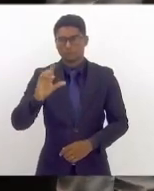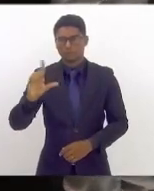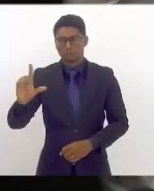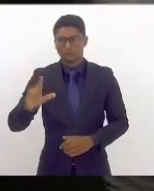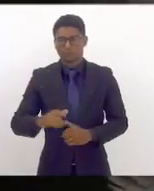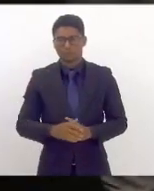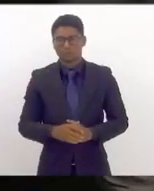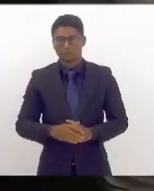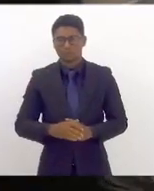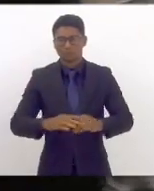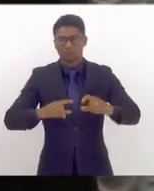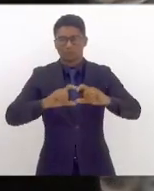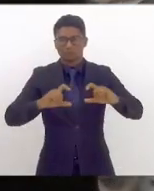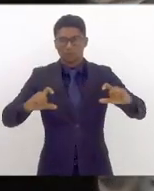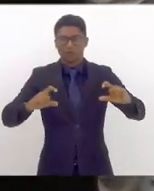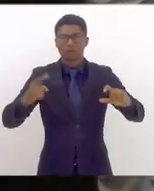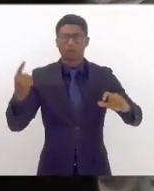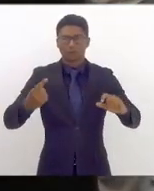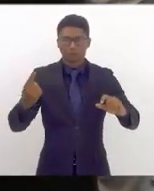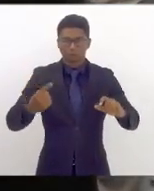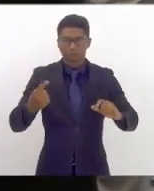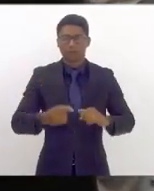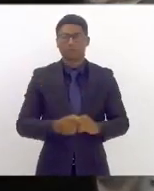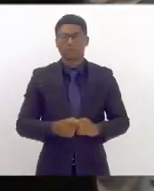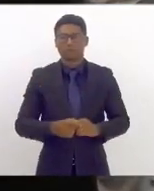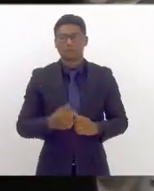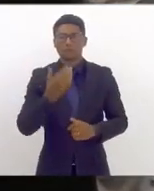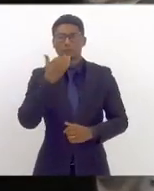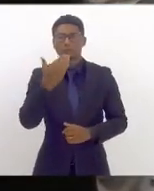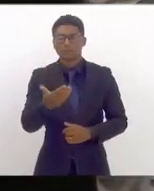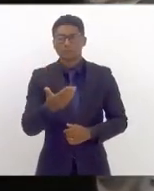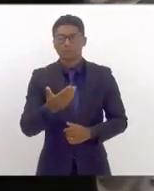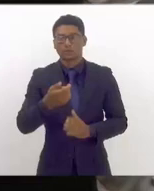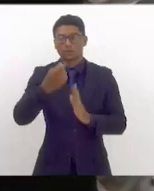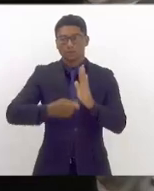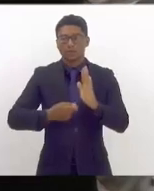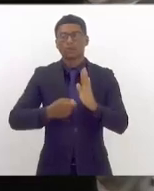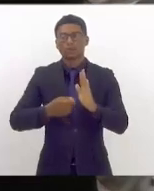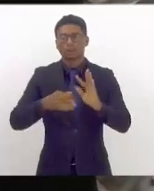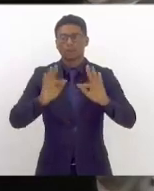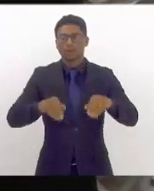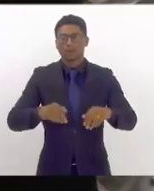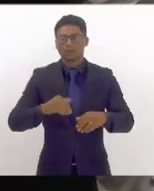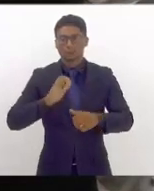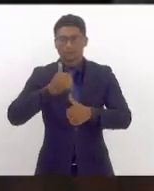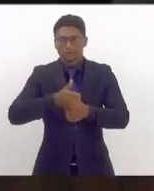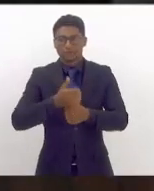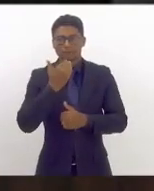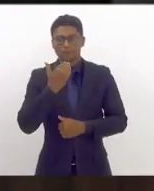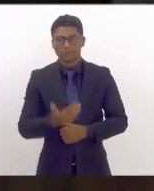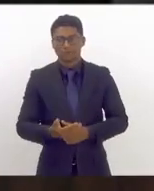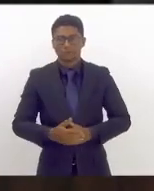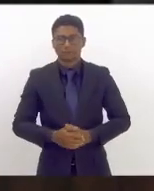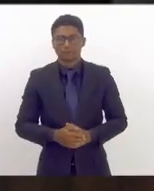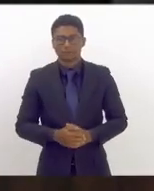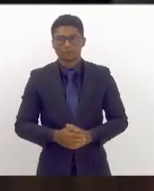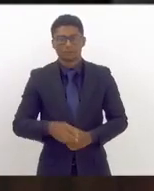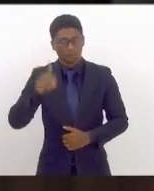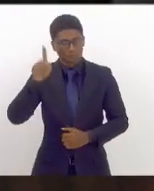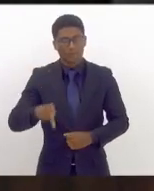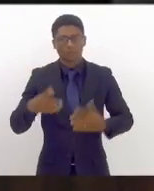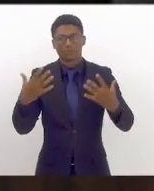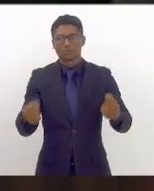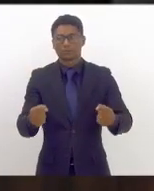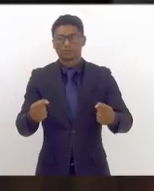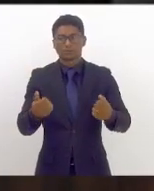criando o parágrafo primeiro concluindo por substitutivo pedindo forma um final de redação seu presidente que a